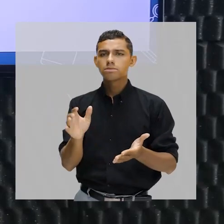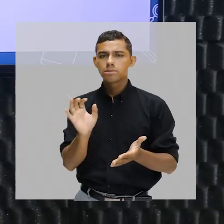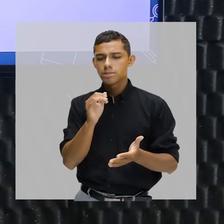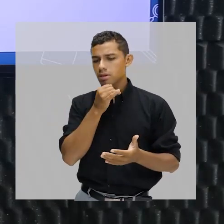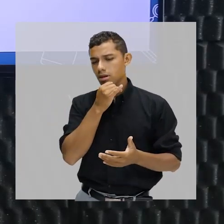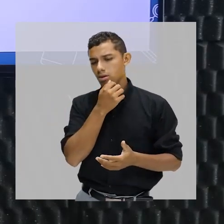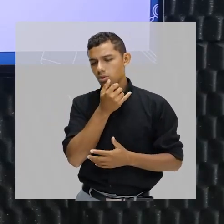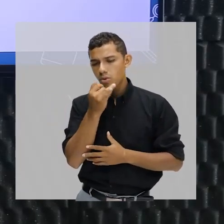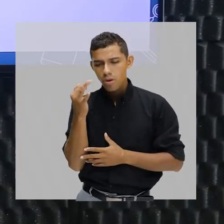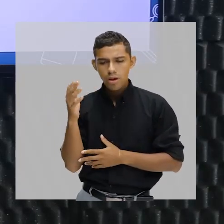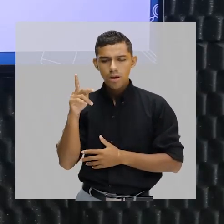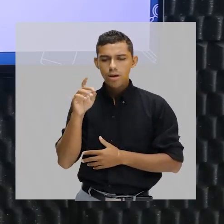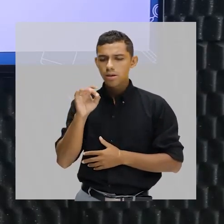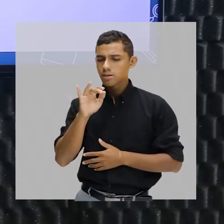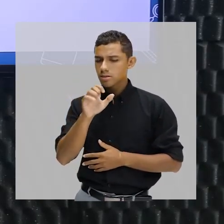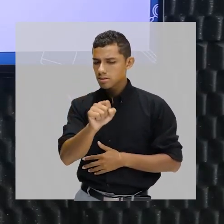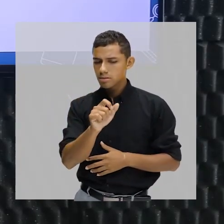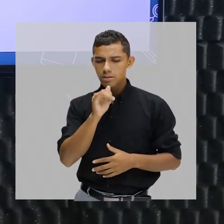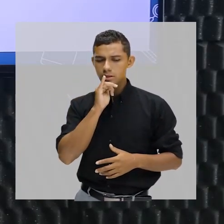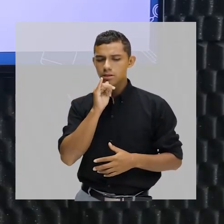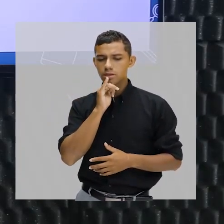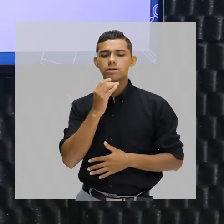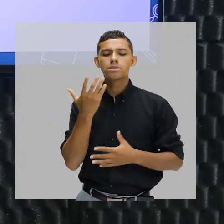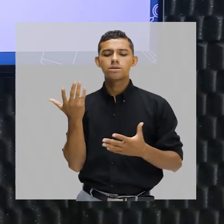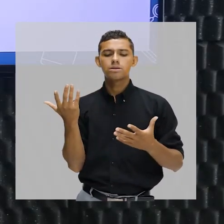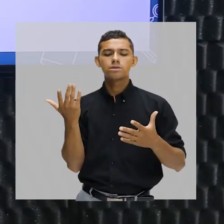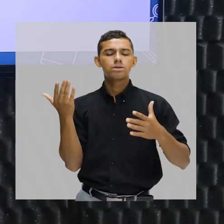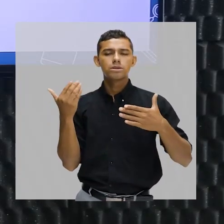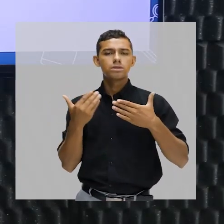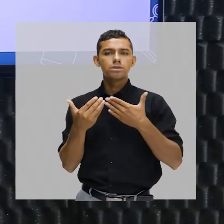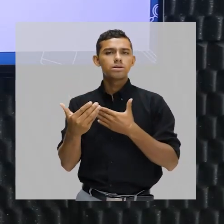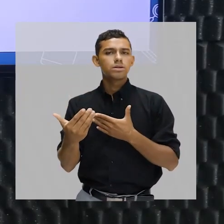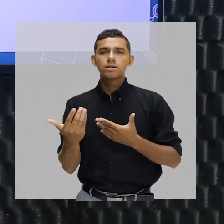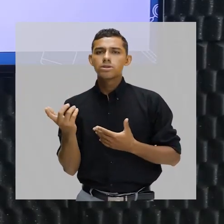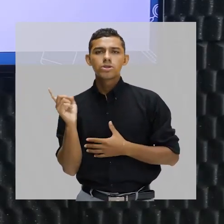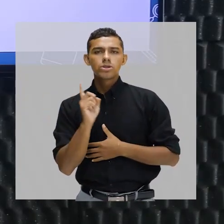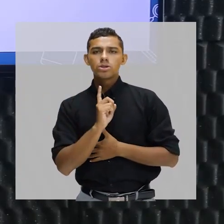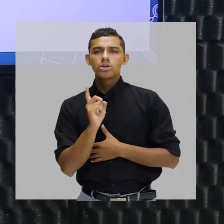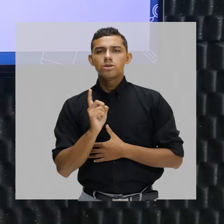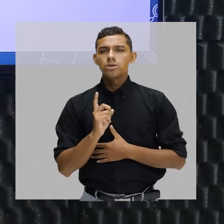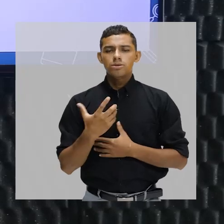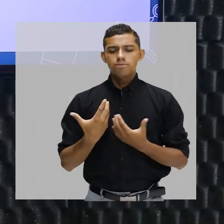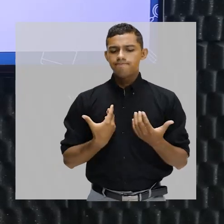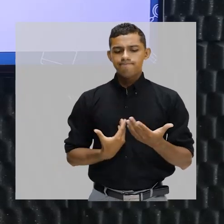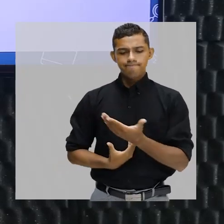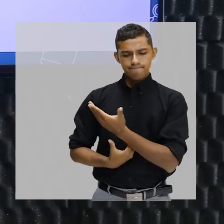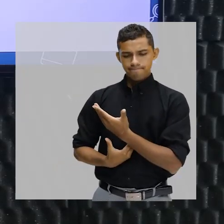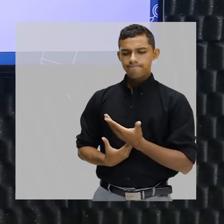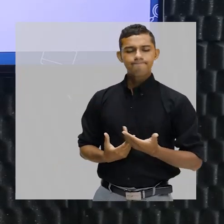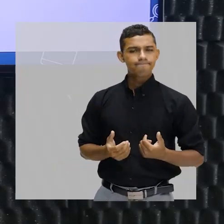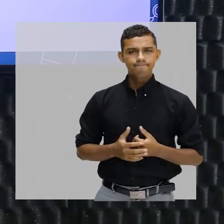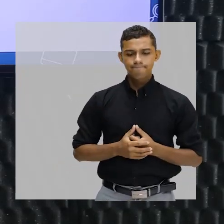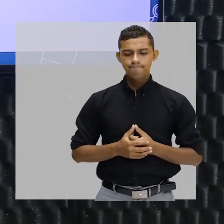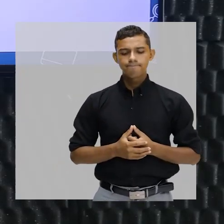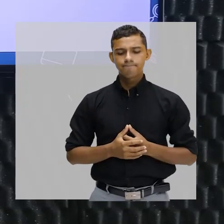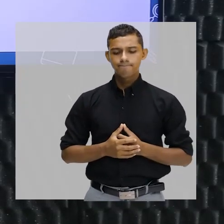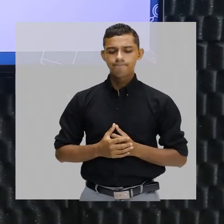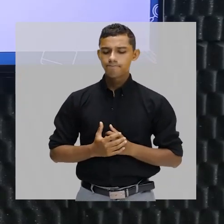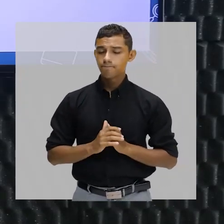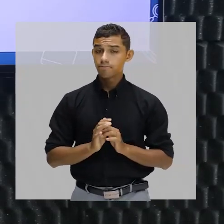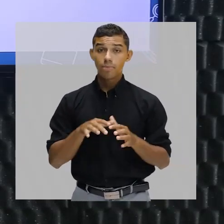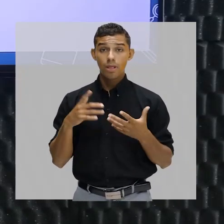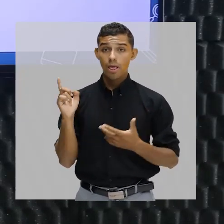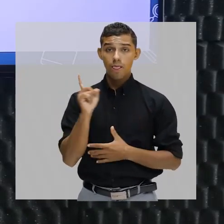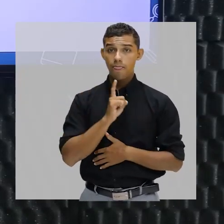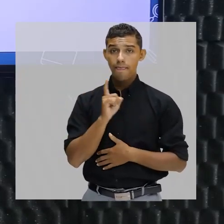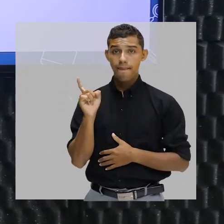poeira, né, a quantidade de nuvem gasosa que a gente vai encontrar pelo meio do caminho. Então a gente não consegue ver o centro da nossa galáxia, certo? Não